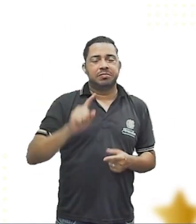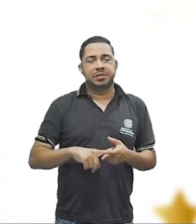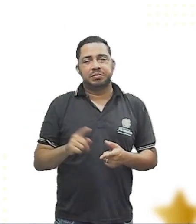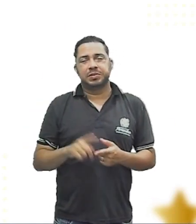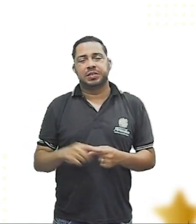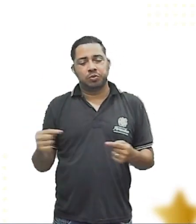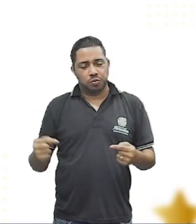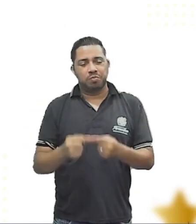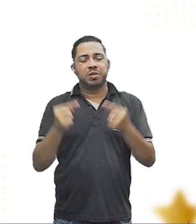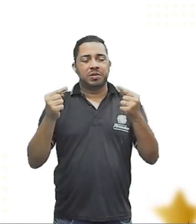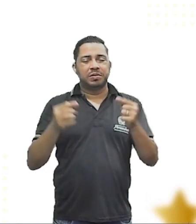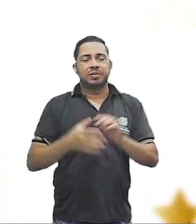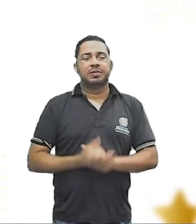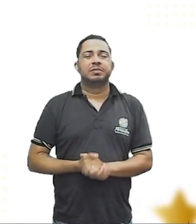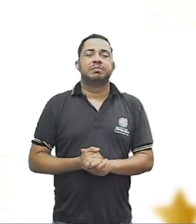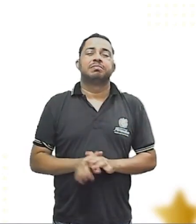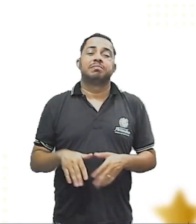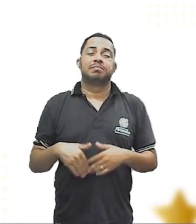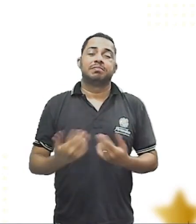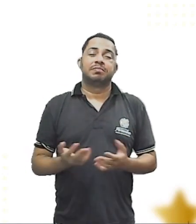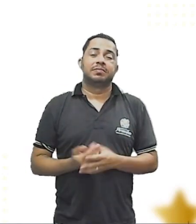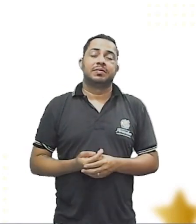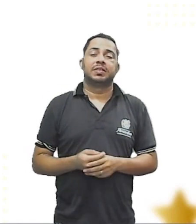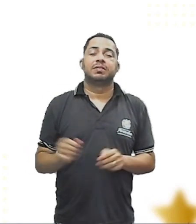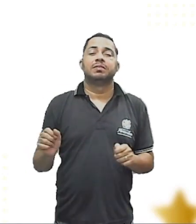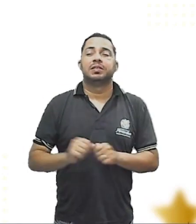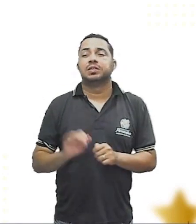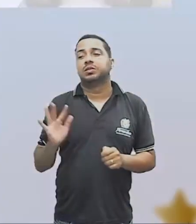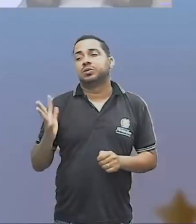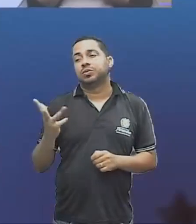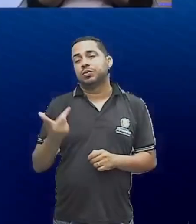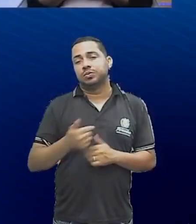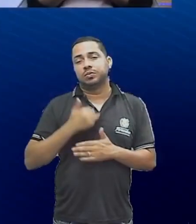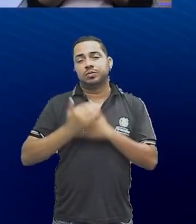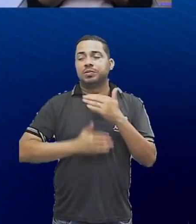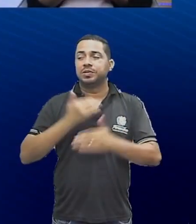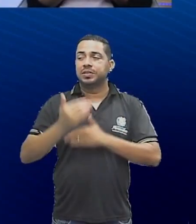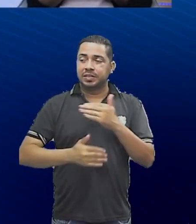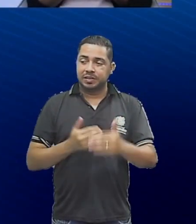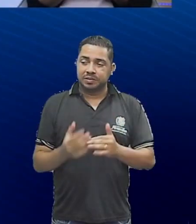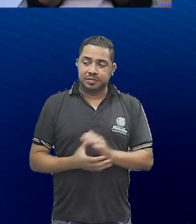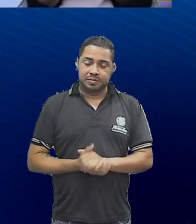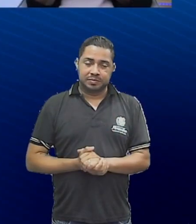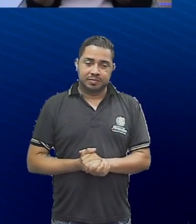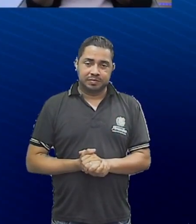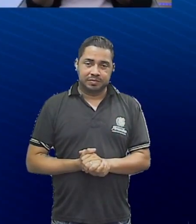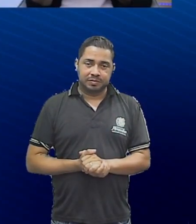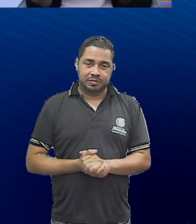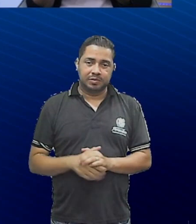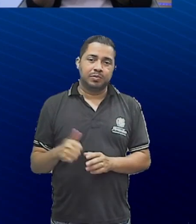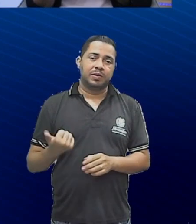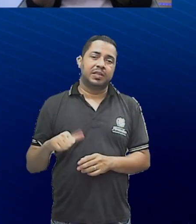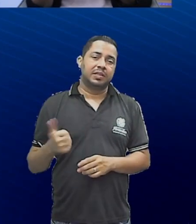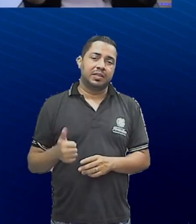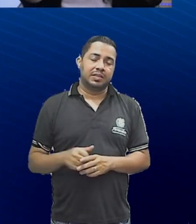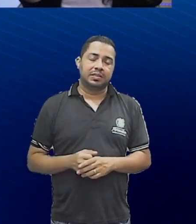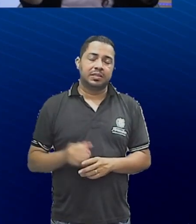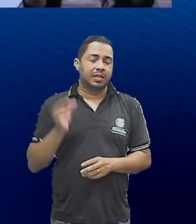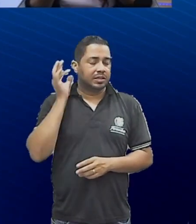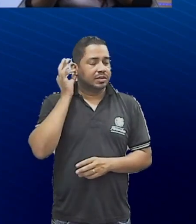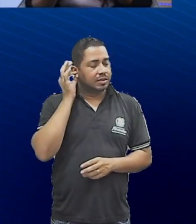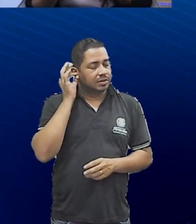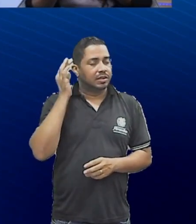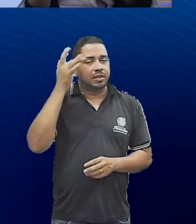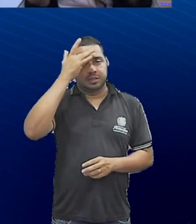harmônico, né? E aí ele fez todos os processos com qualidade, com excelência, e